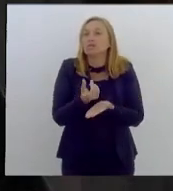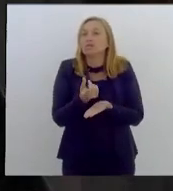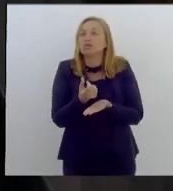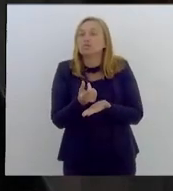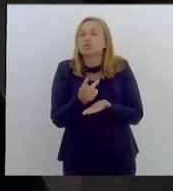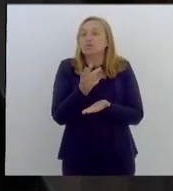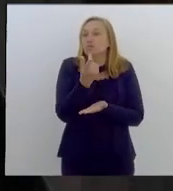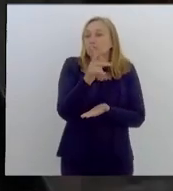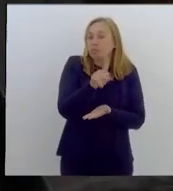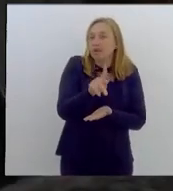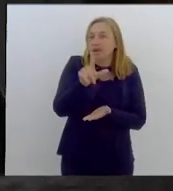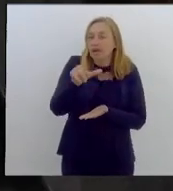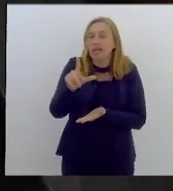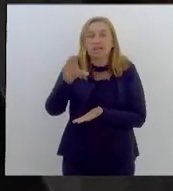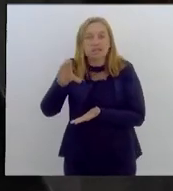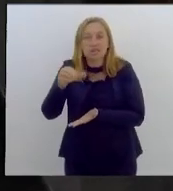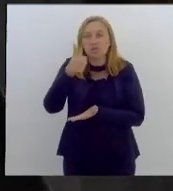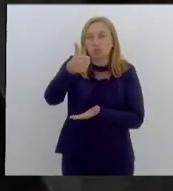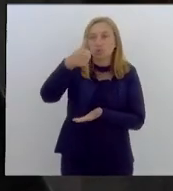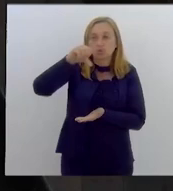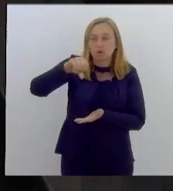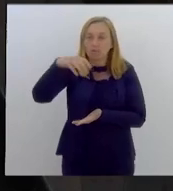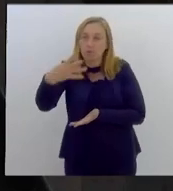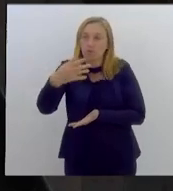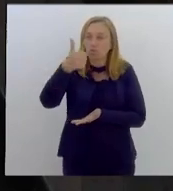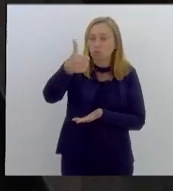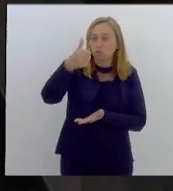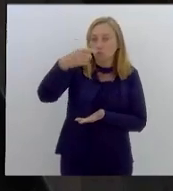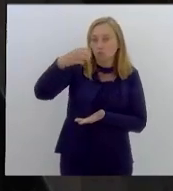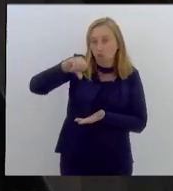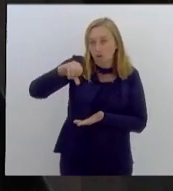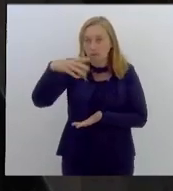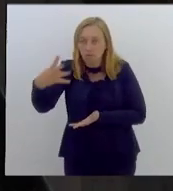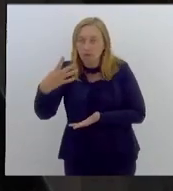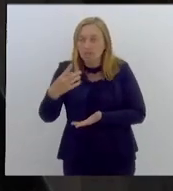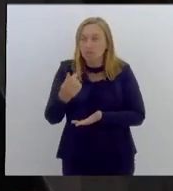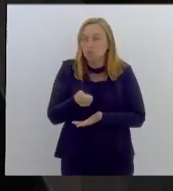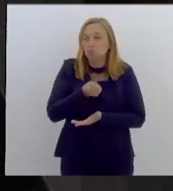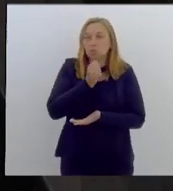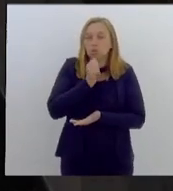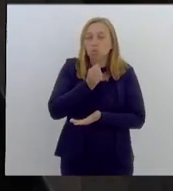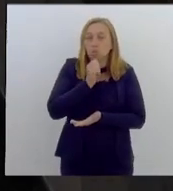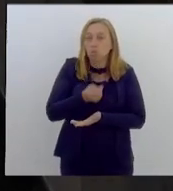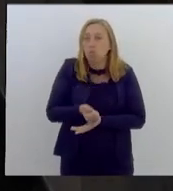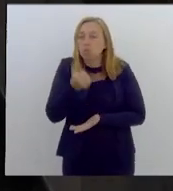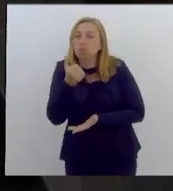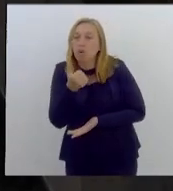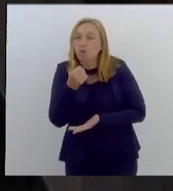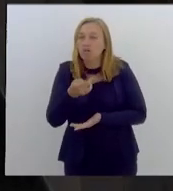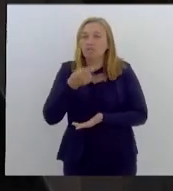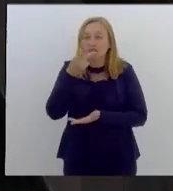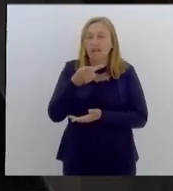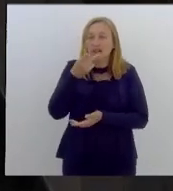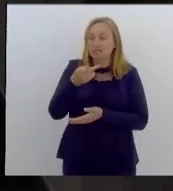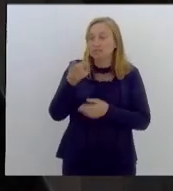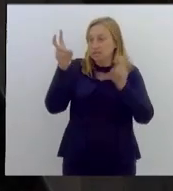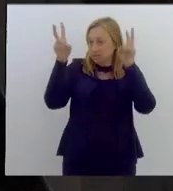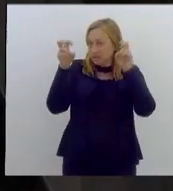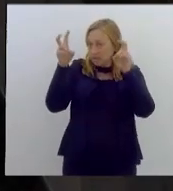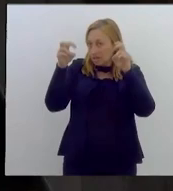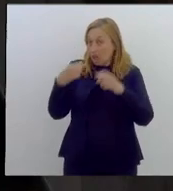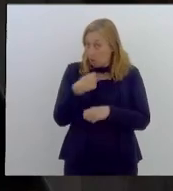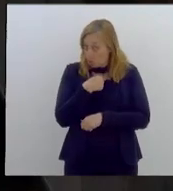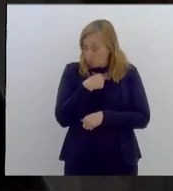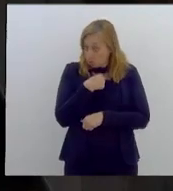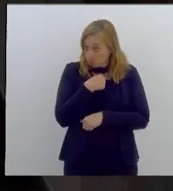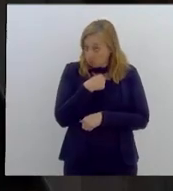PLC 192 e 94. Nenhum! Um dos poucos que foi para o sacrifício nesse tema fui